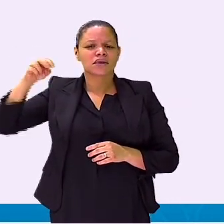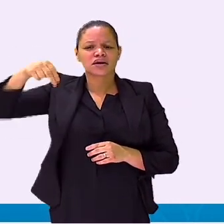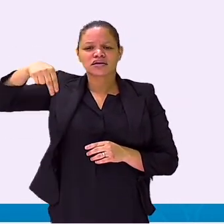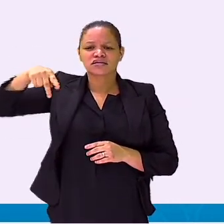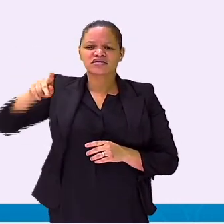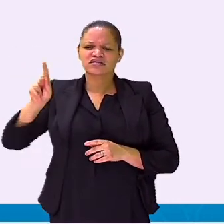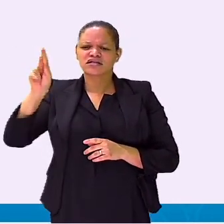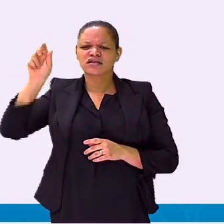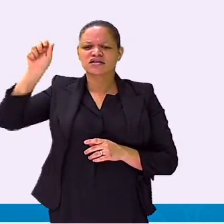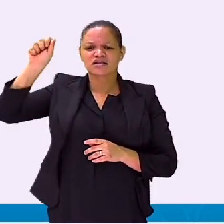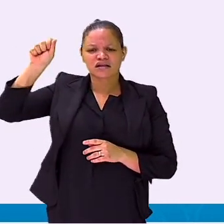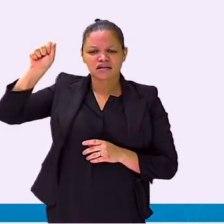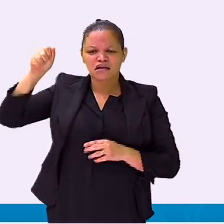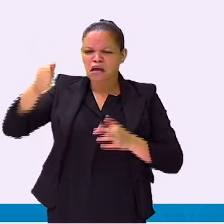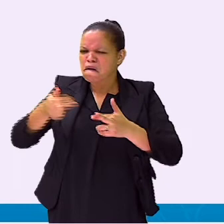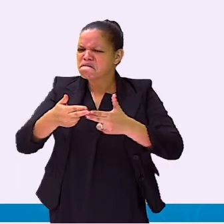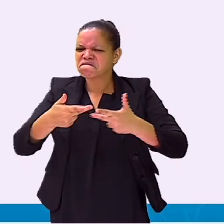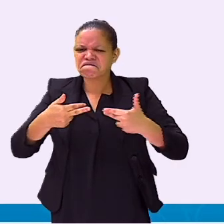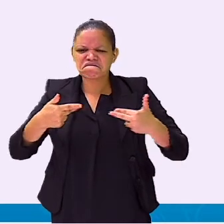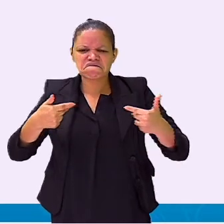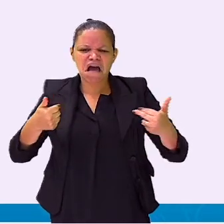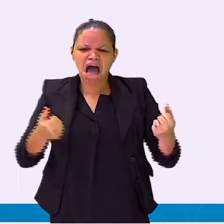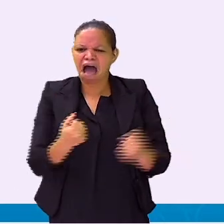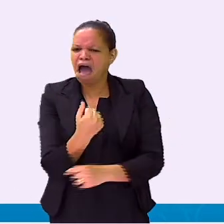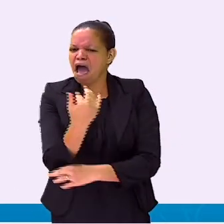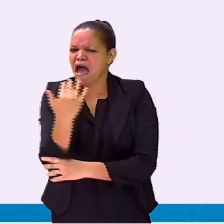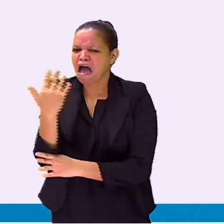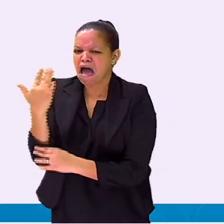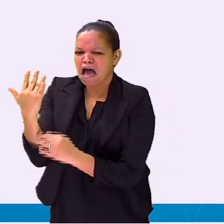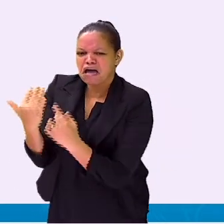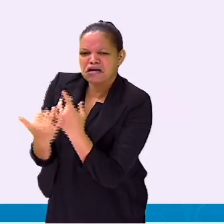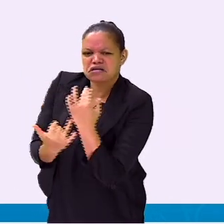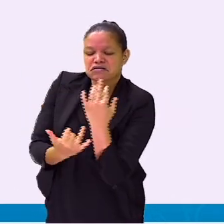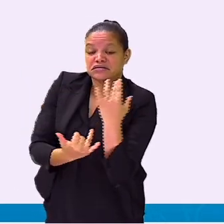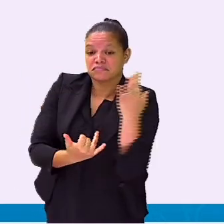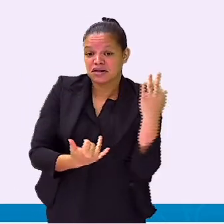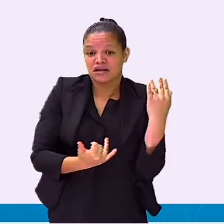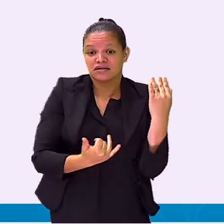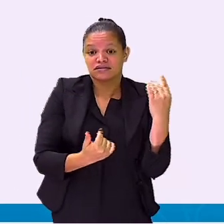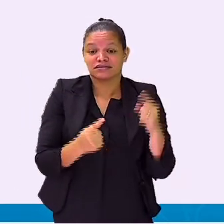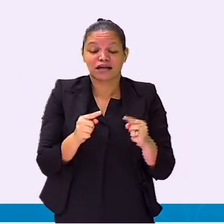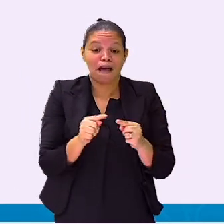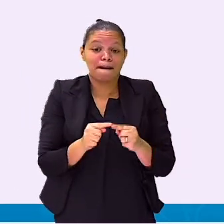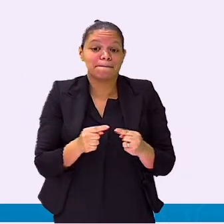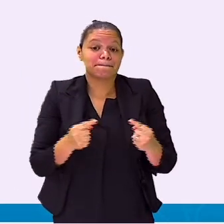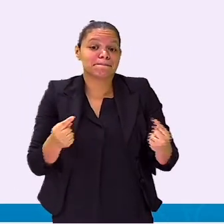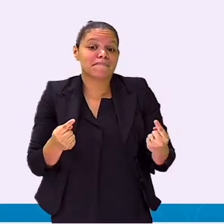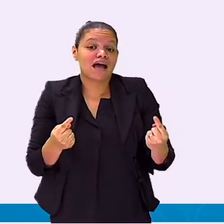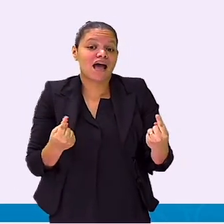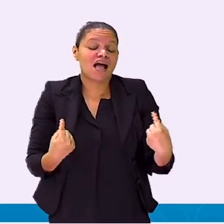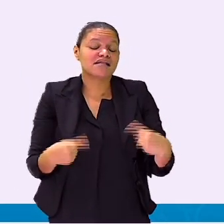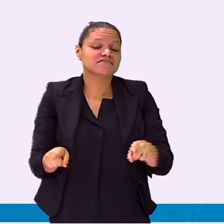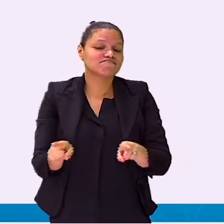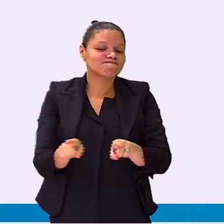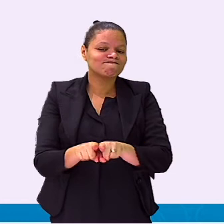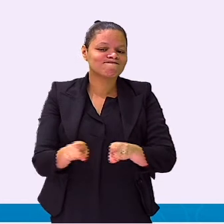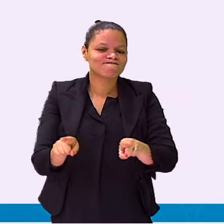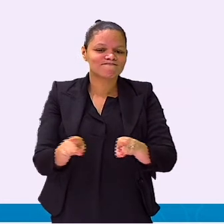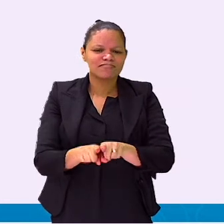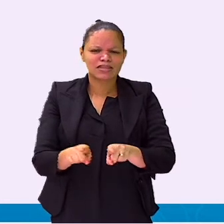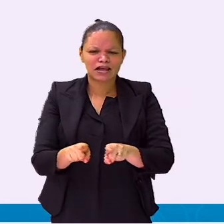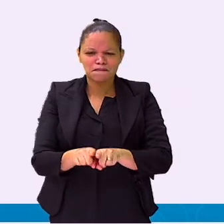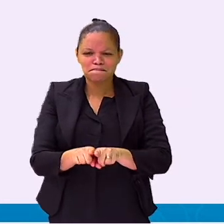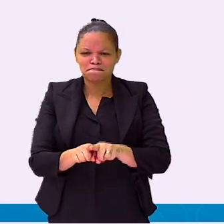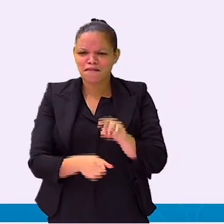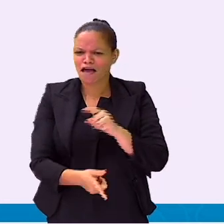aça-peixe e outras plantas. Dentro dessas outras plantas, tem uma muito comum que eu acredito que você já tenha ouvido. Quem